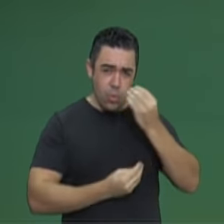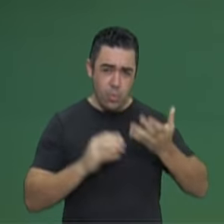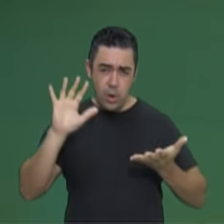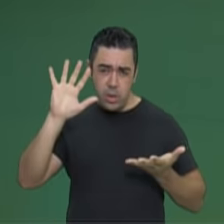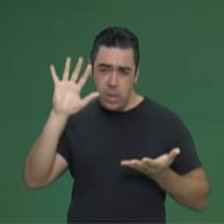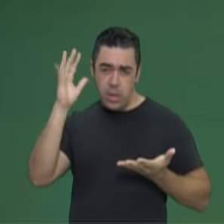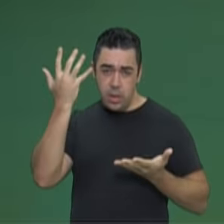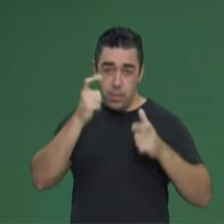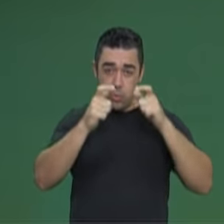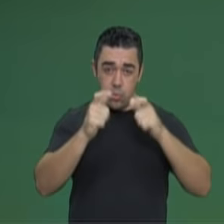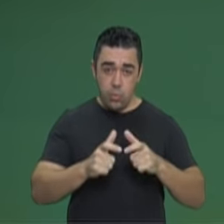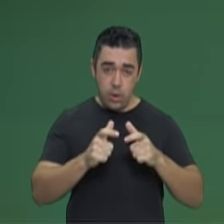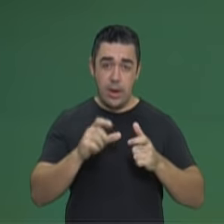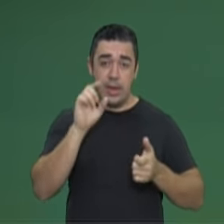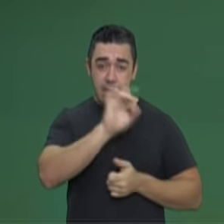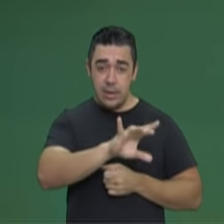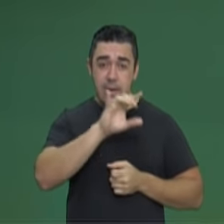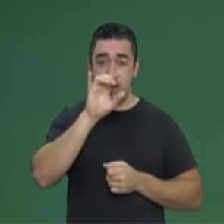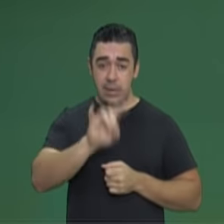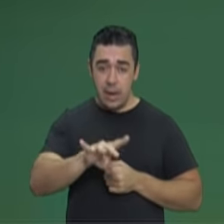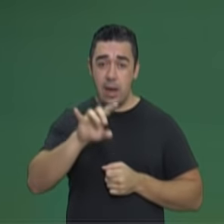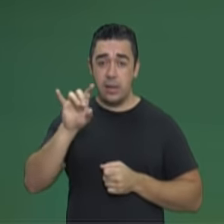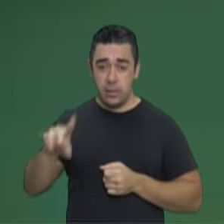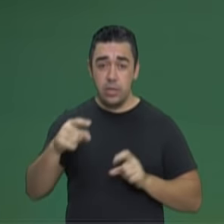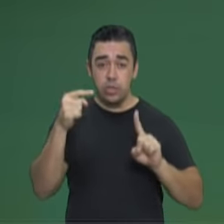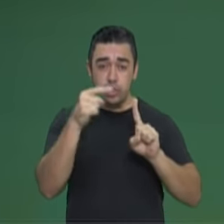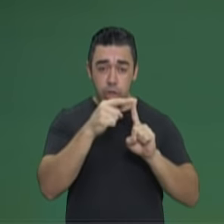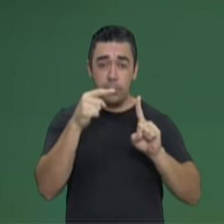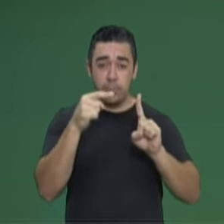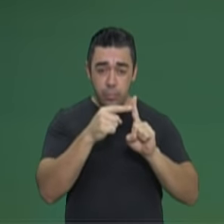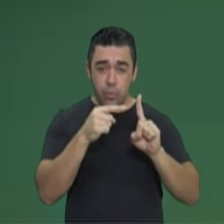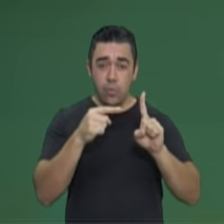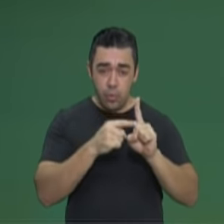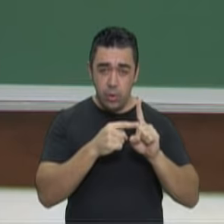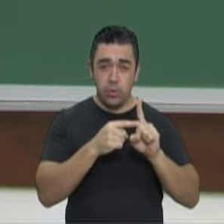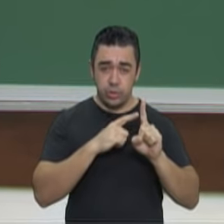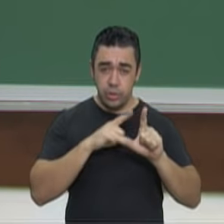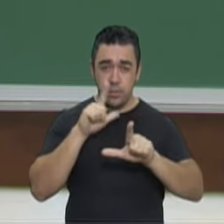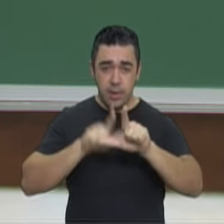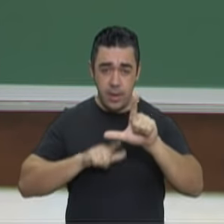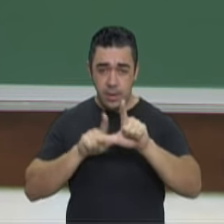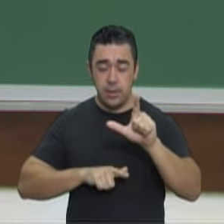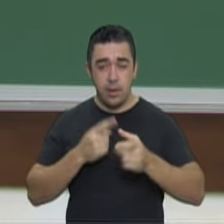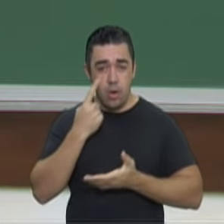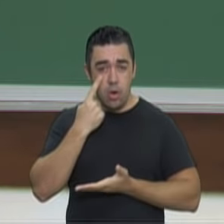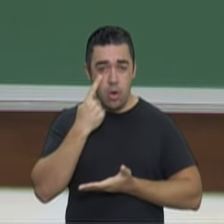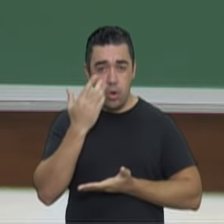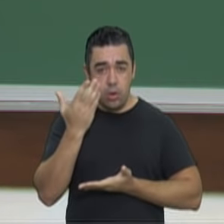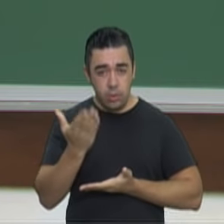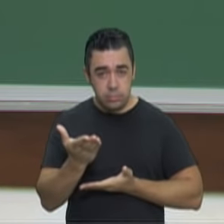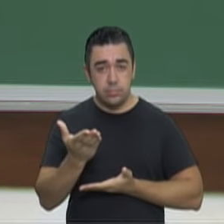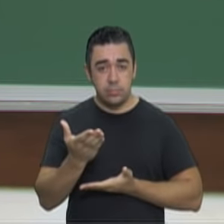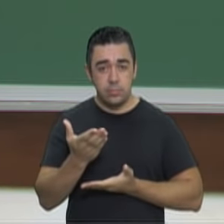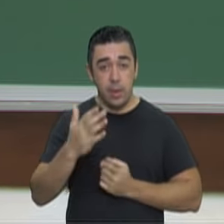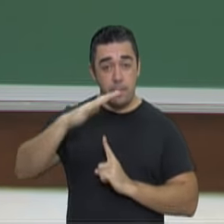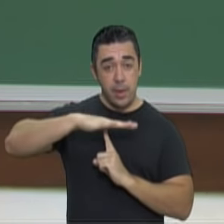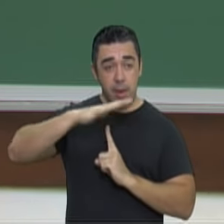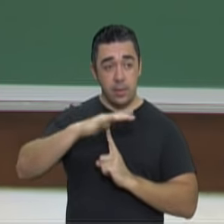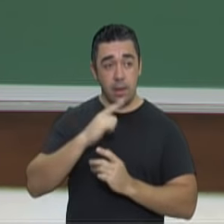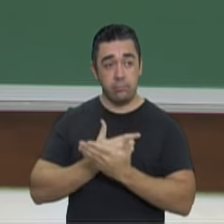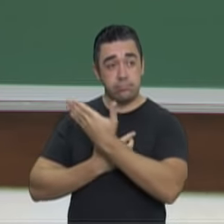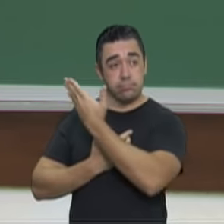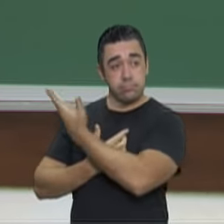determinados lugares e para cada condição climática ele atribuiu uma letra. E dentro do estado do Paraná, nós